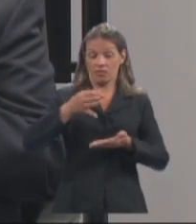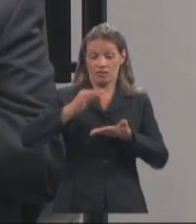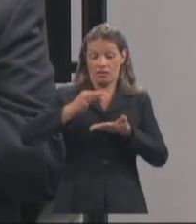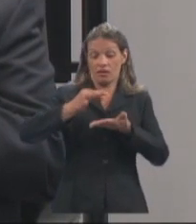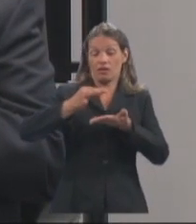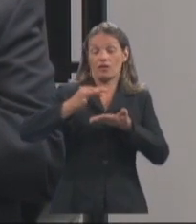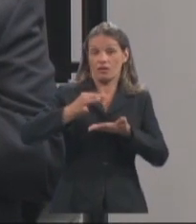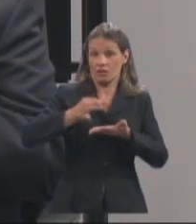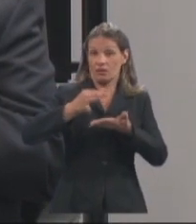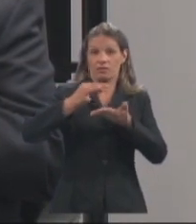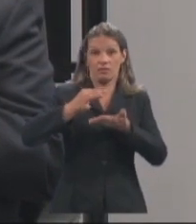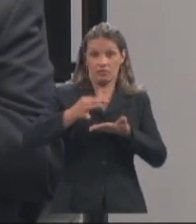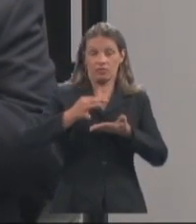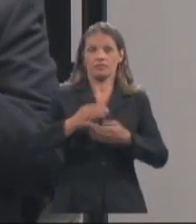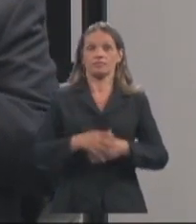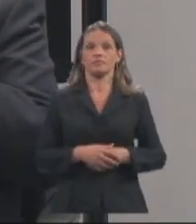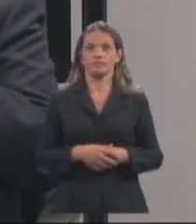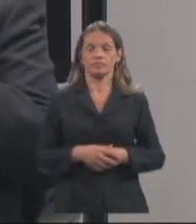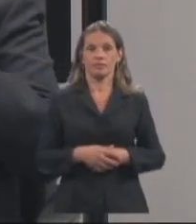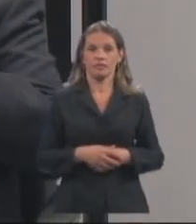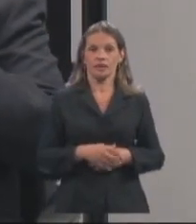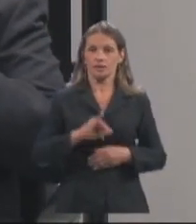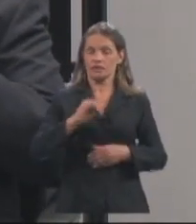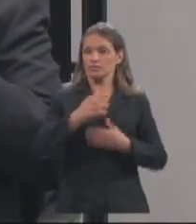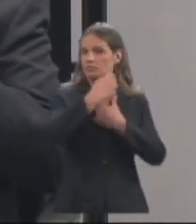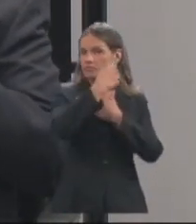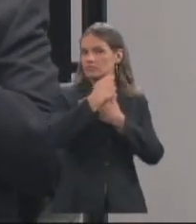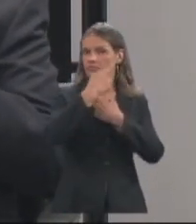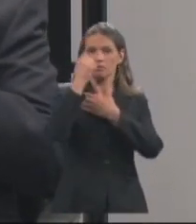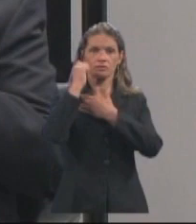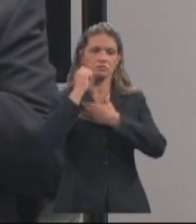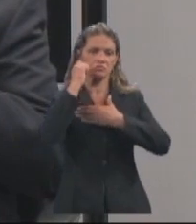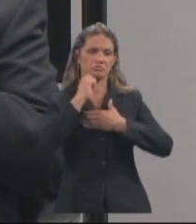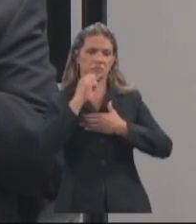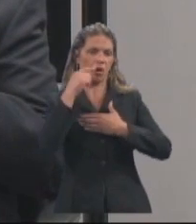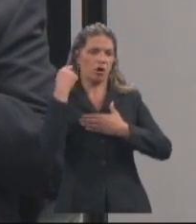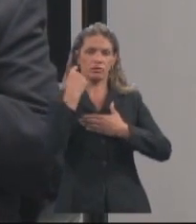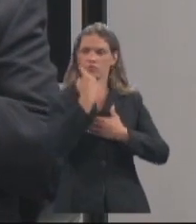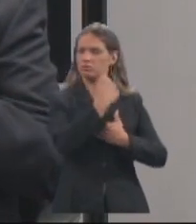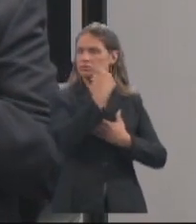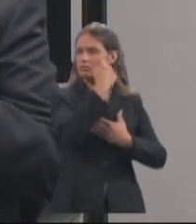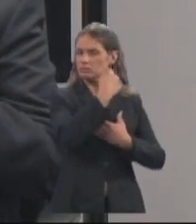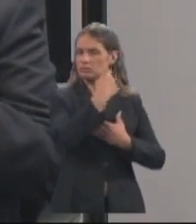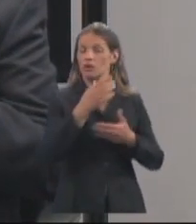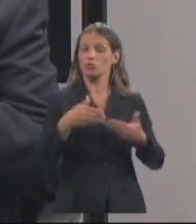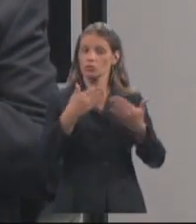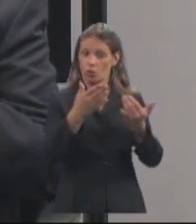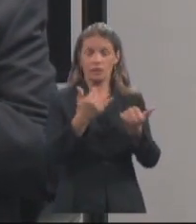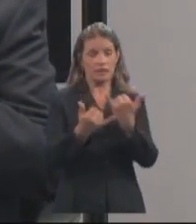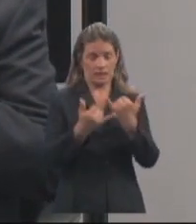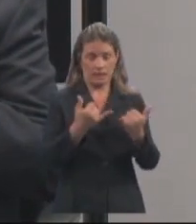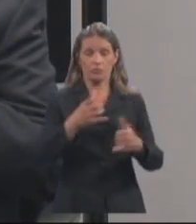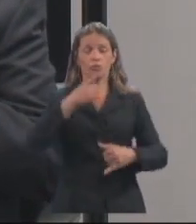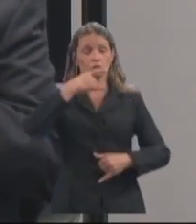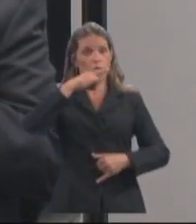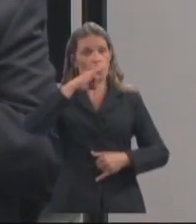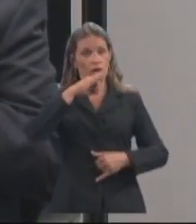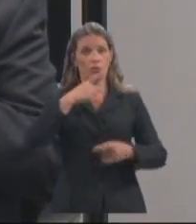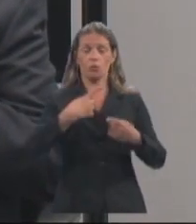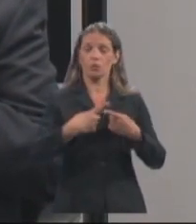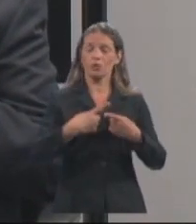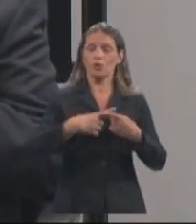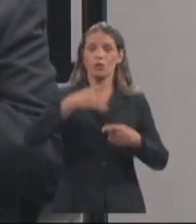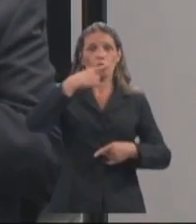xícara no piris corta o rosto todo porque ele não consegue fazer sua barba né eu dou o exemplo do álcool porque o álcool é muito